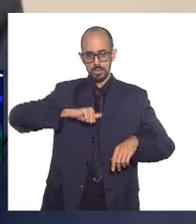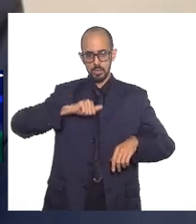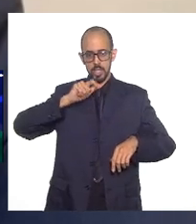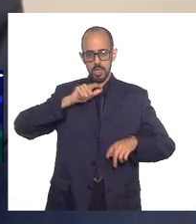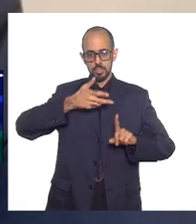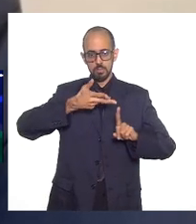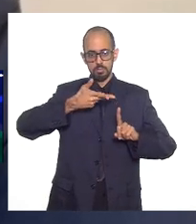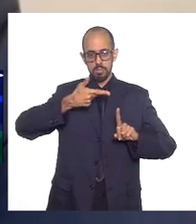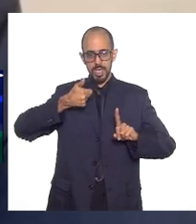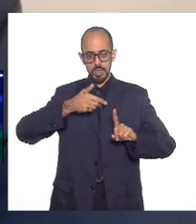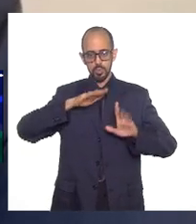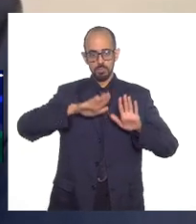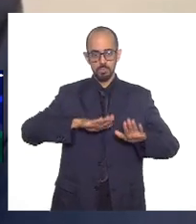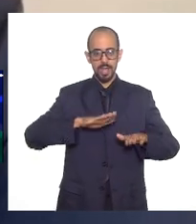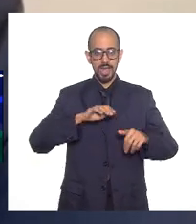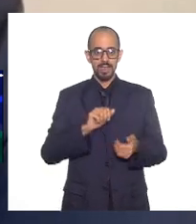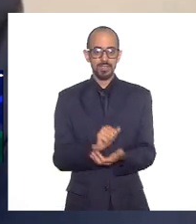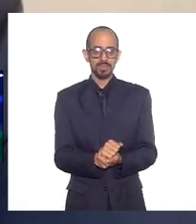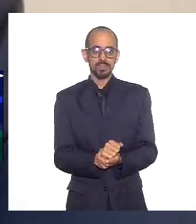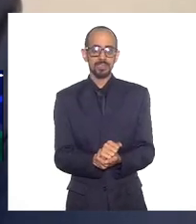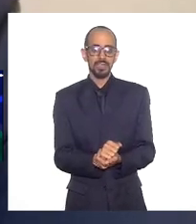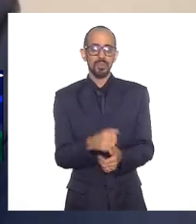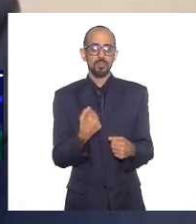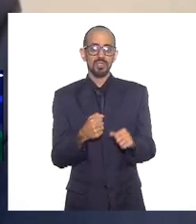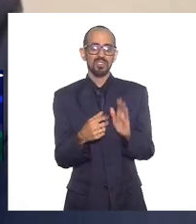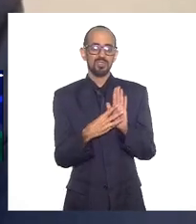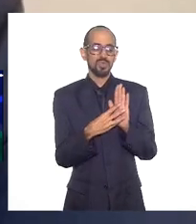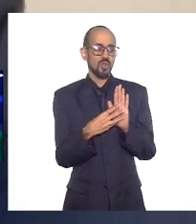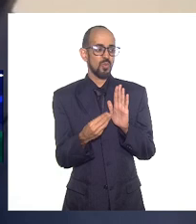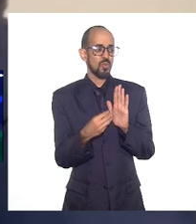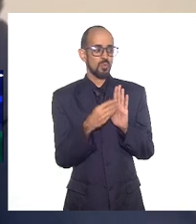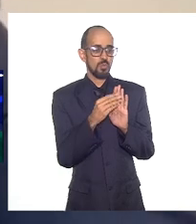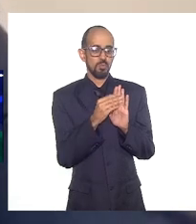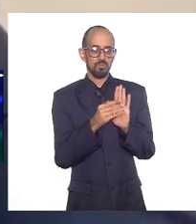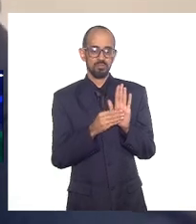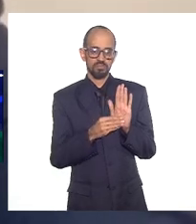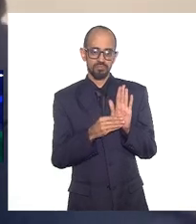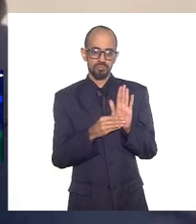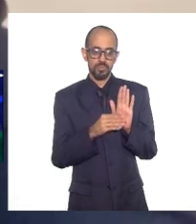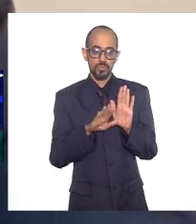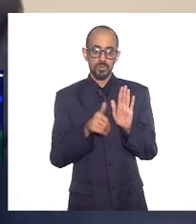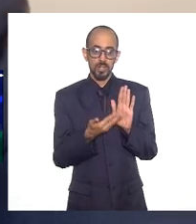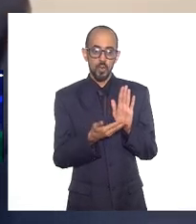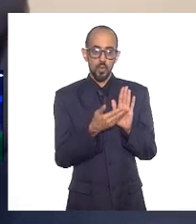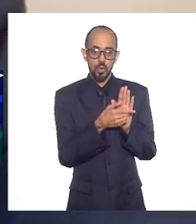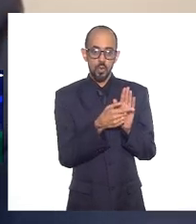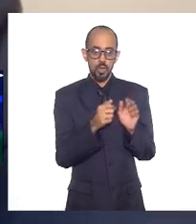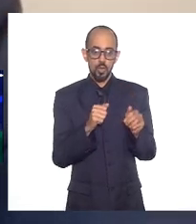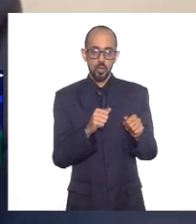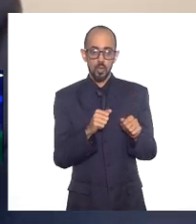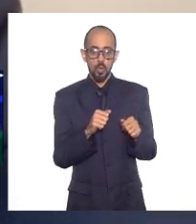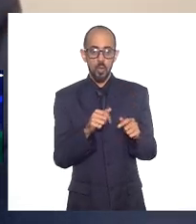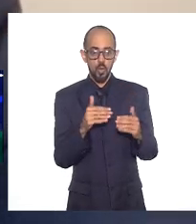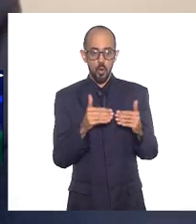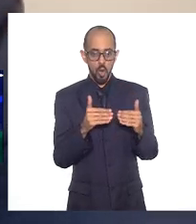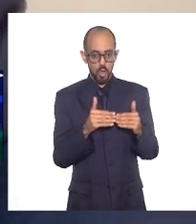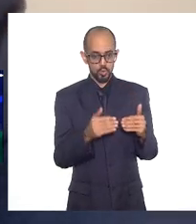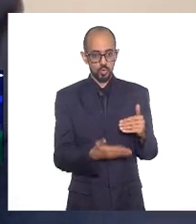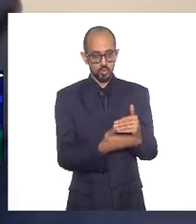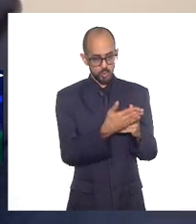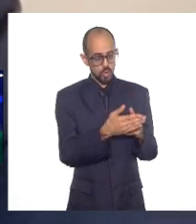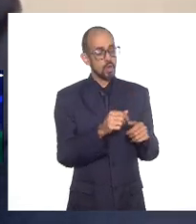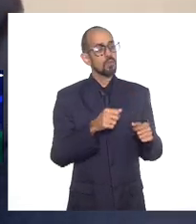análise de forma. Então, considerando que no mérito eu divirjo dessa posição, eu vou fazer esse debate